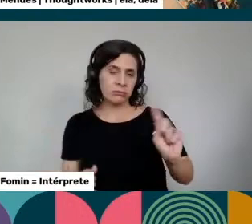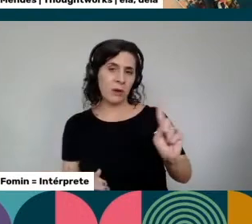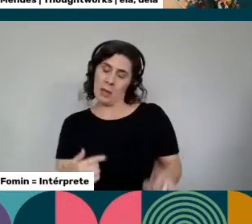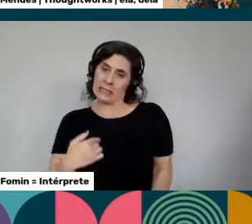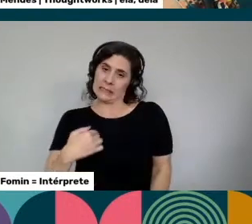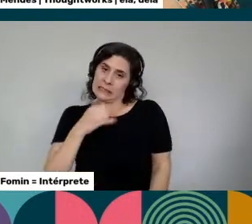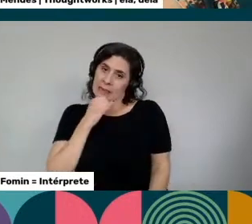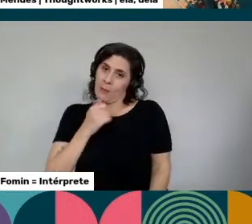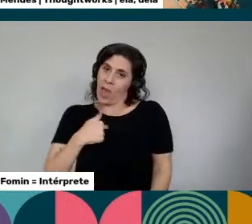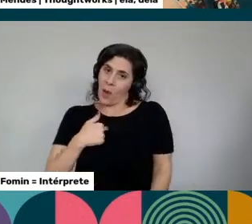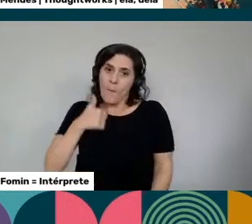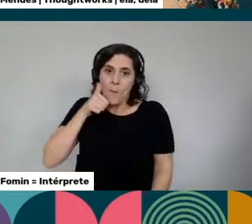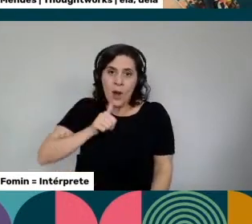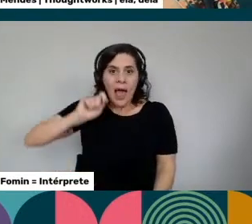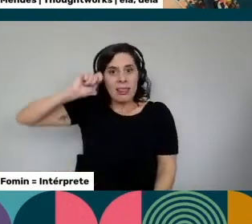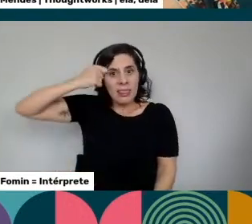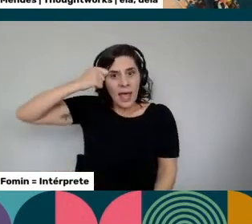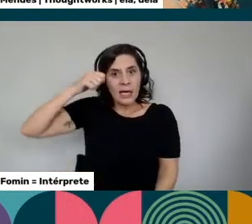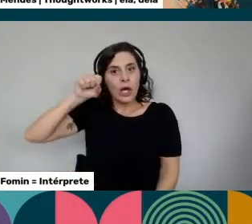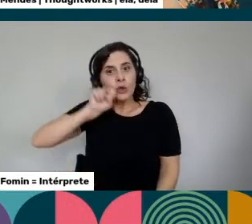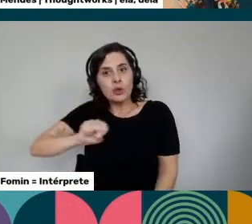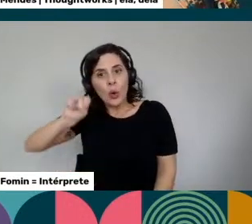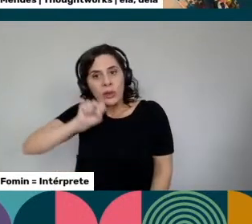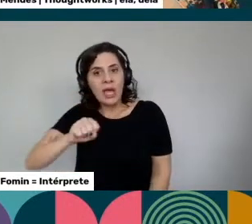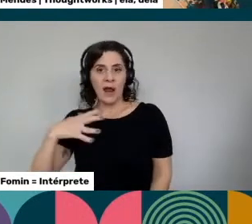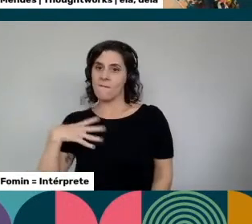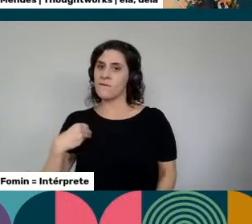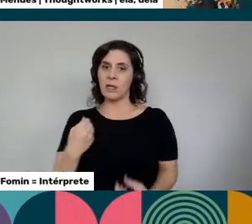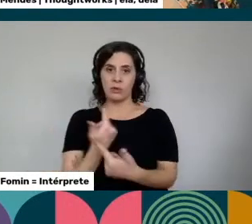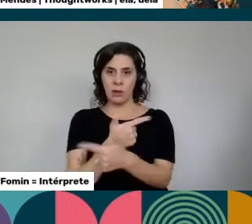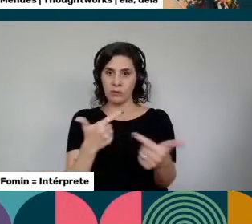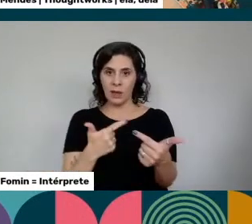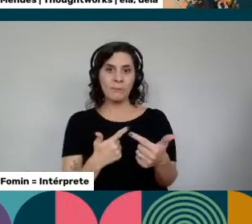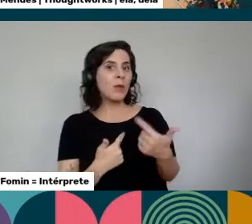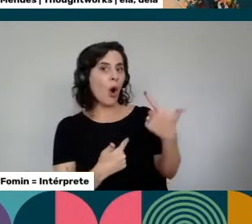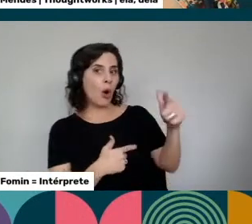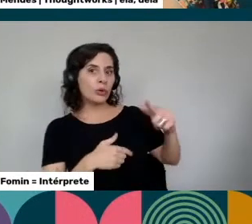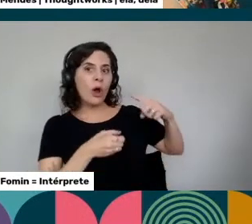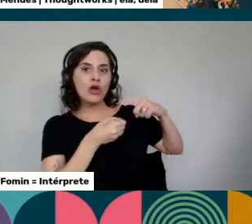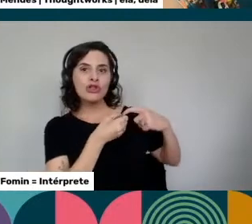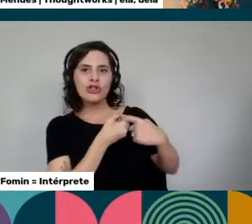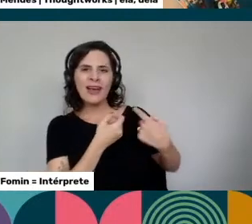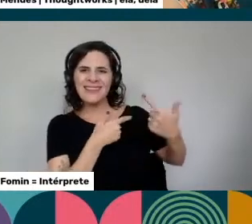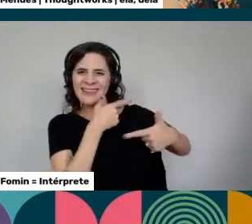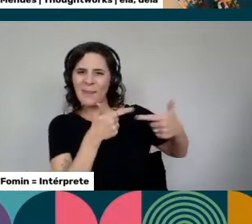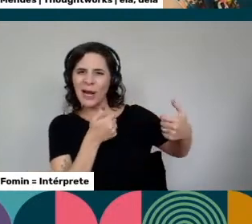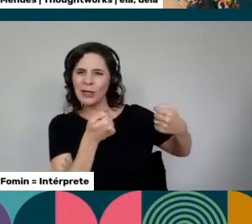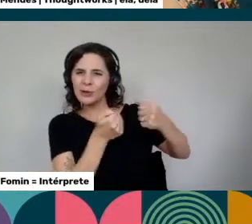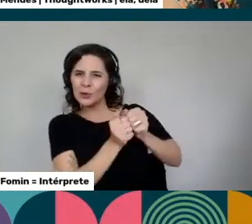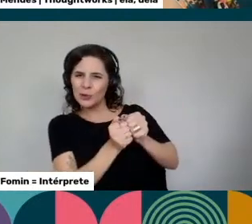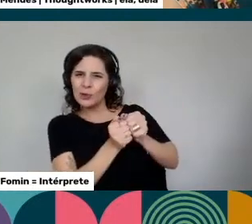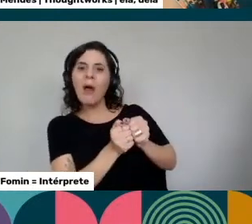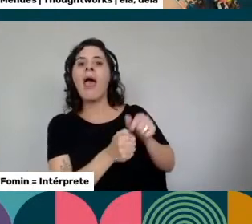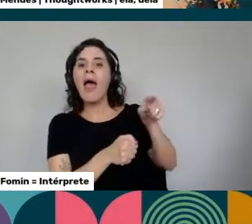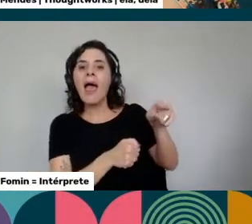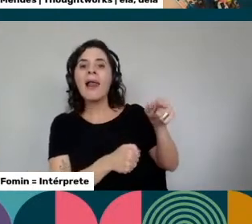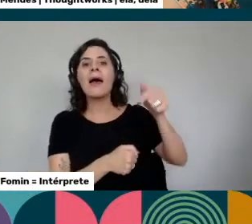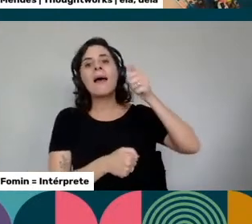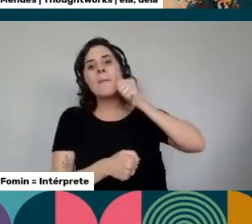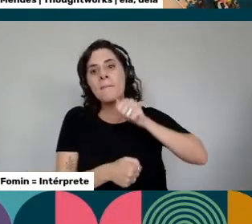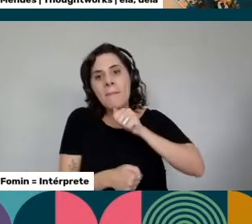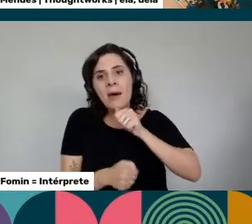sem filhos, já minha sócia, por exemplo, é uma mulher negra, mãe de um filho, a criança dela tem autismo. Então,